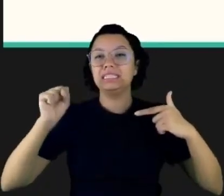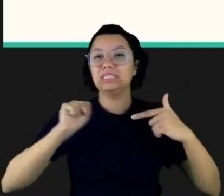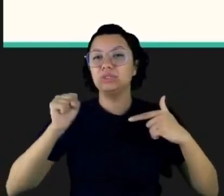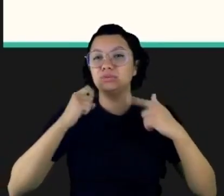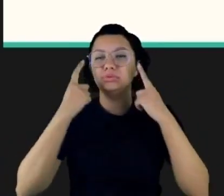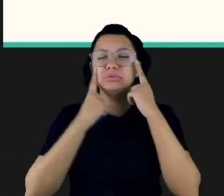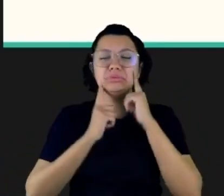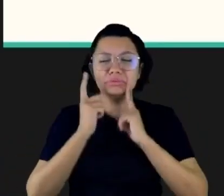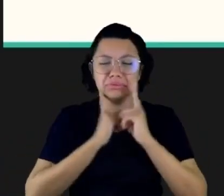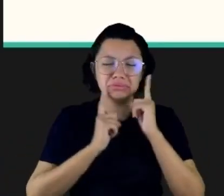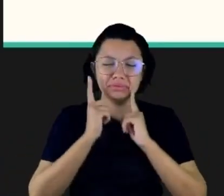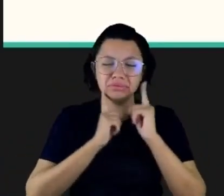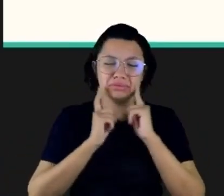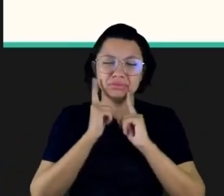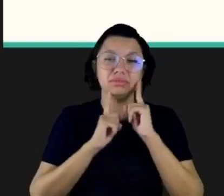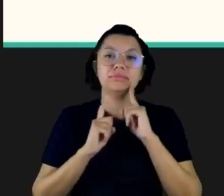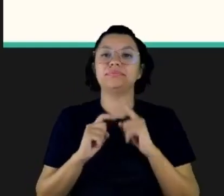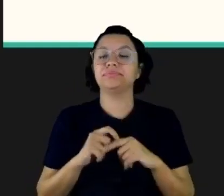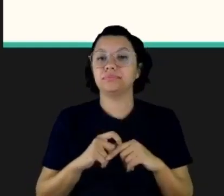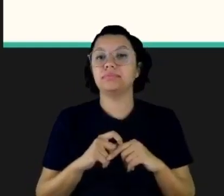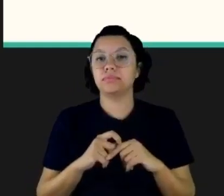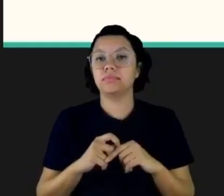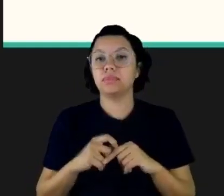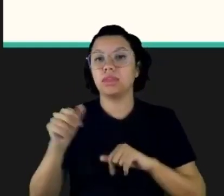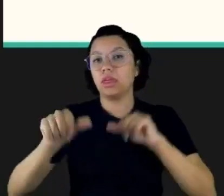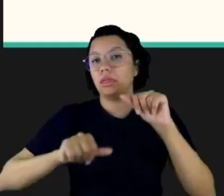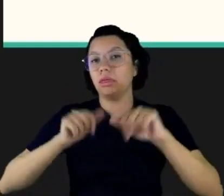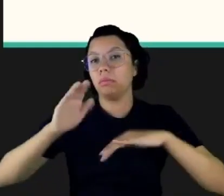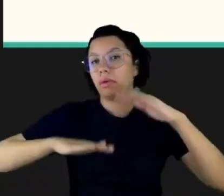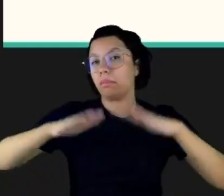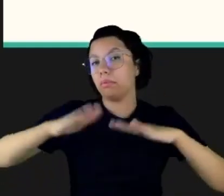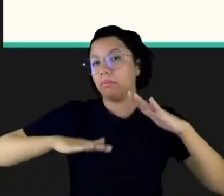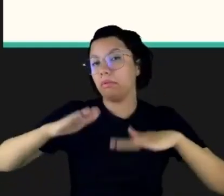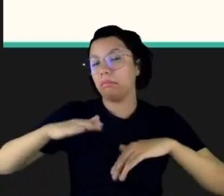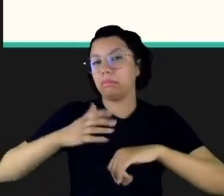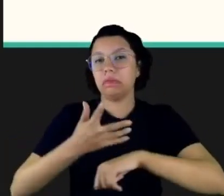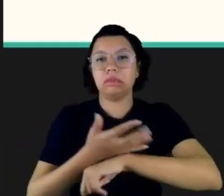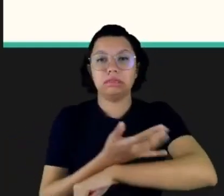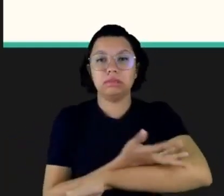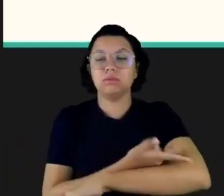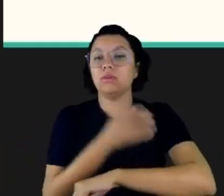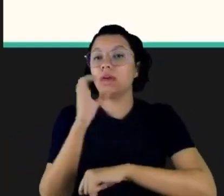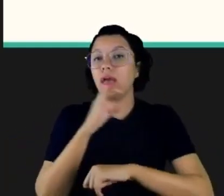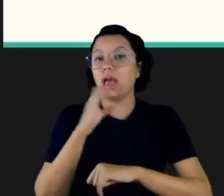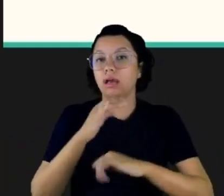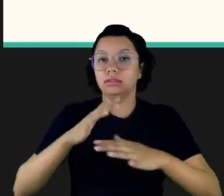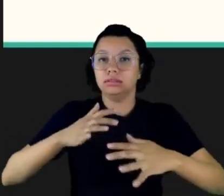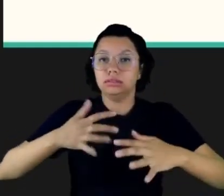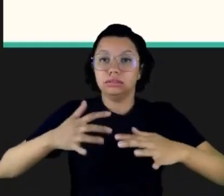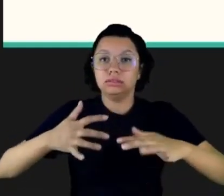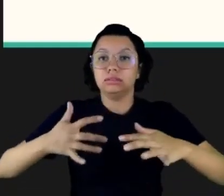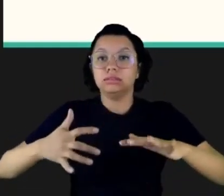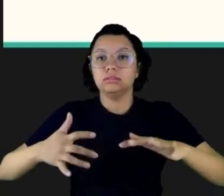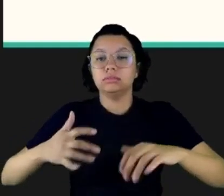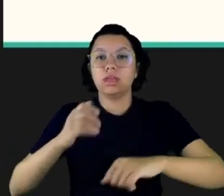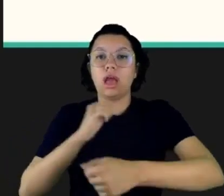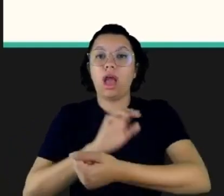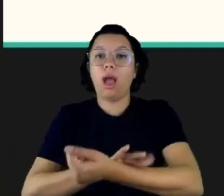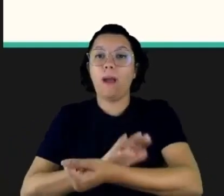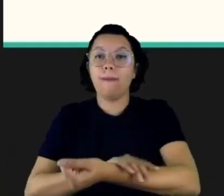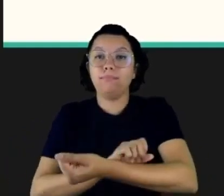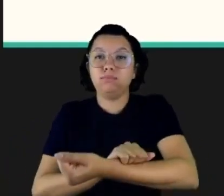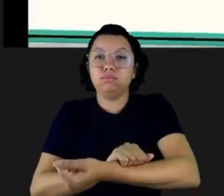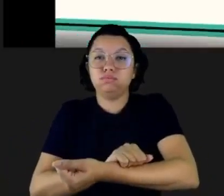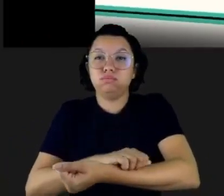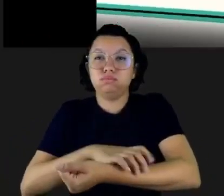oscila as emoções muito rápido. Pode apresentar tremores e a pressão arterial aumentar. Então,